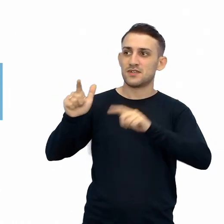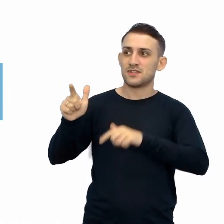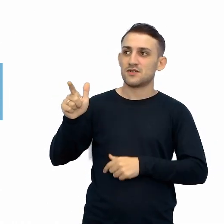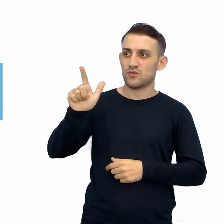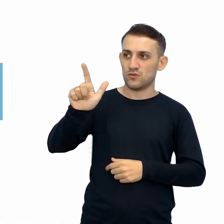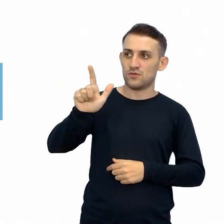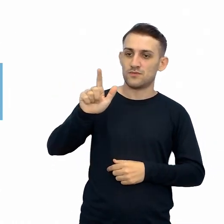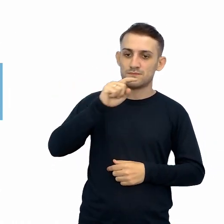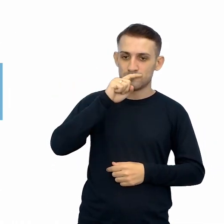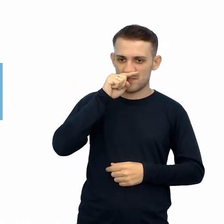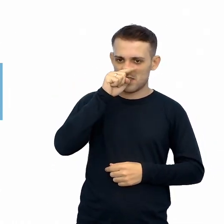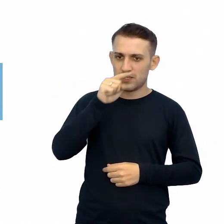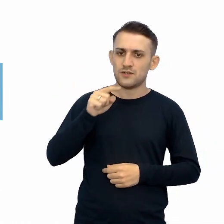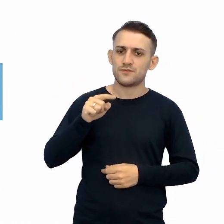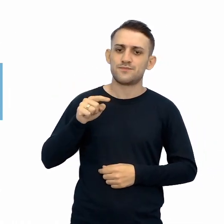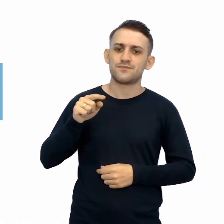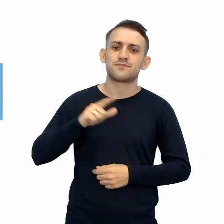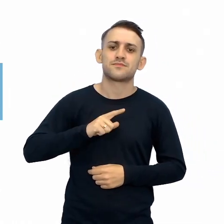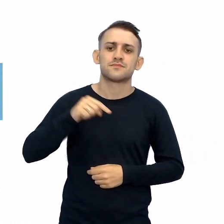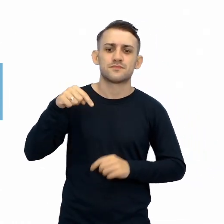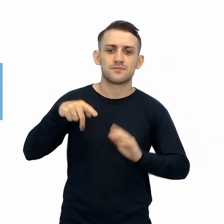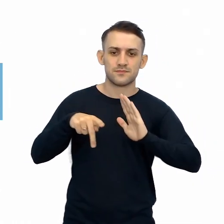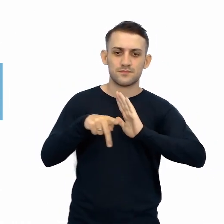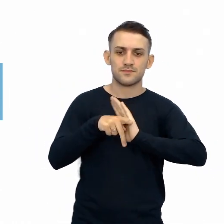bem? Vamos aí.